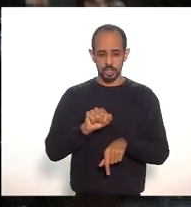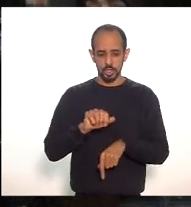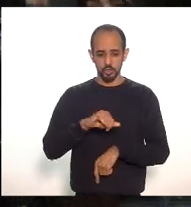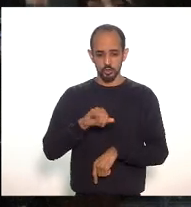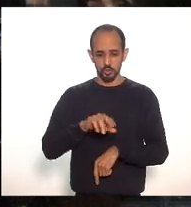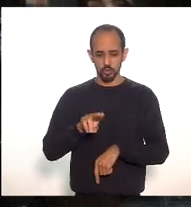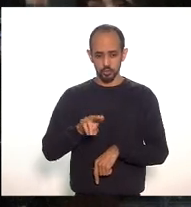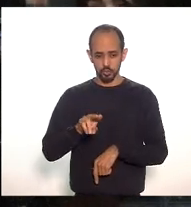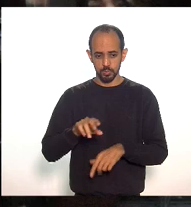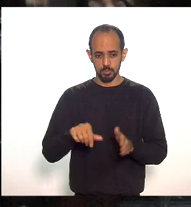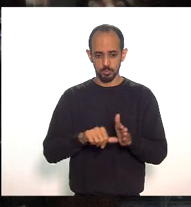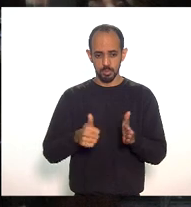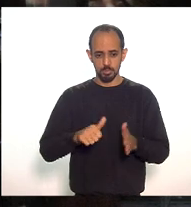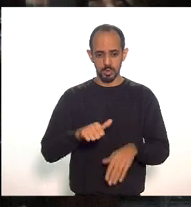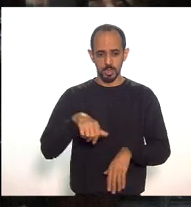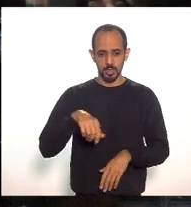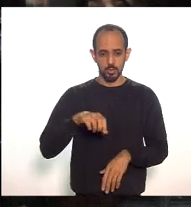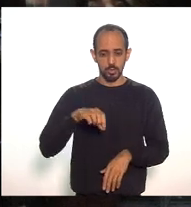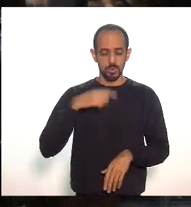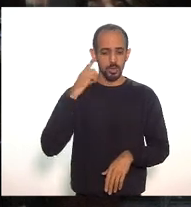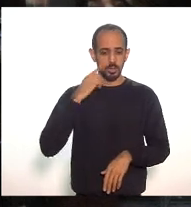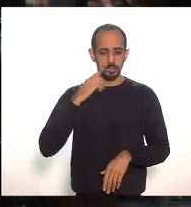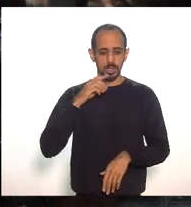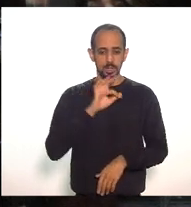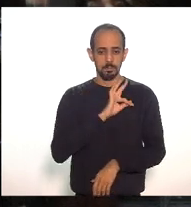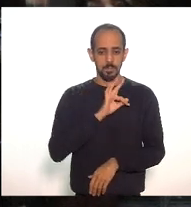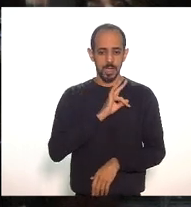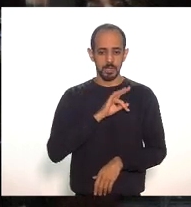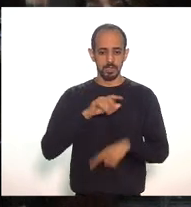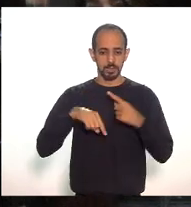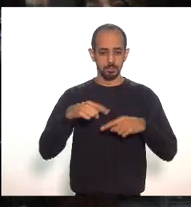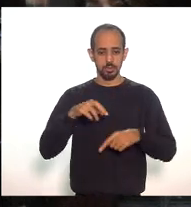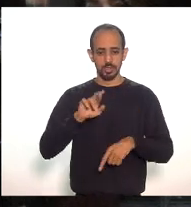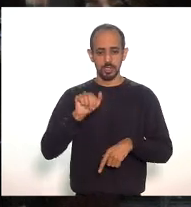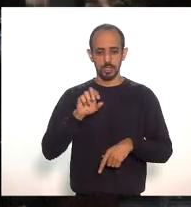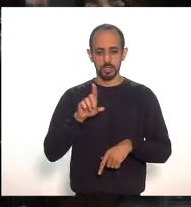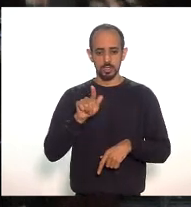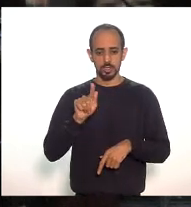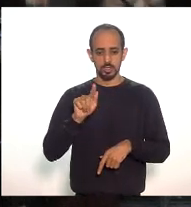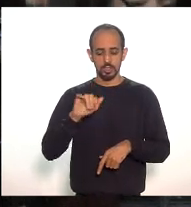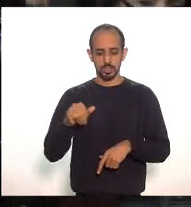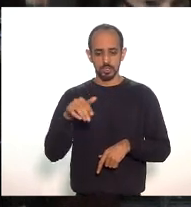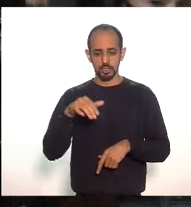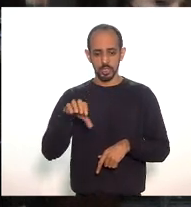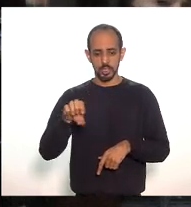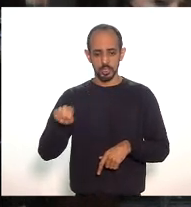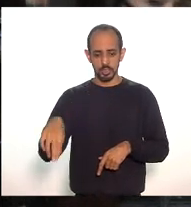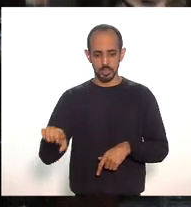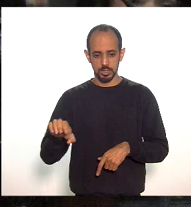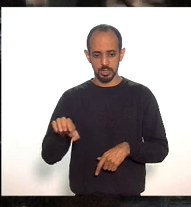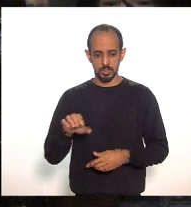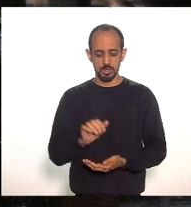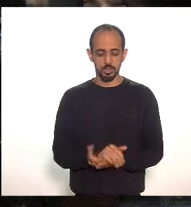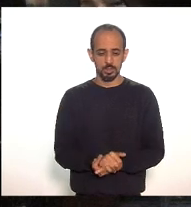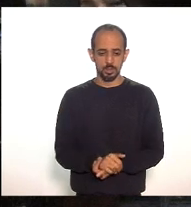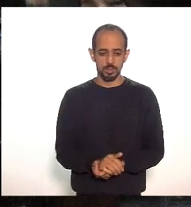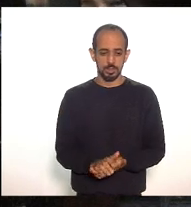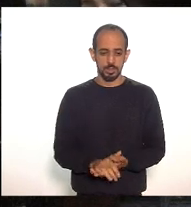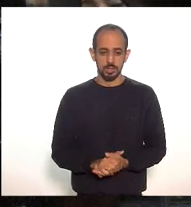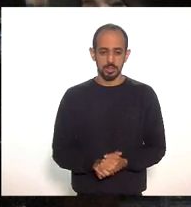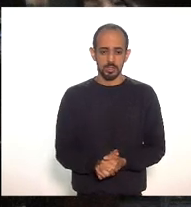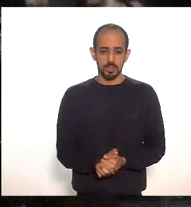Salvo engano a deputado a Rejane o presidente foi o Alexandre knoplock foi depois da Mata